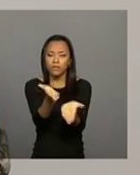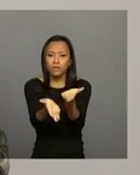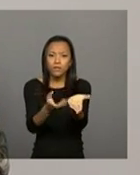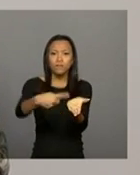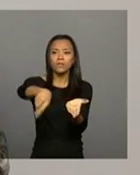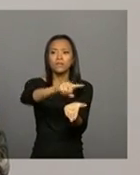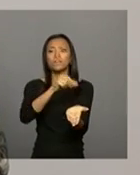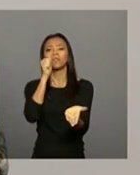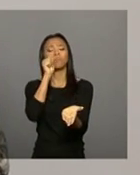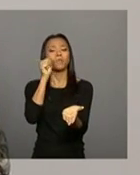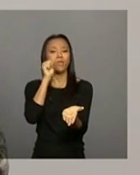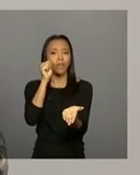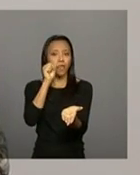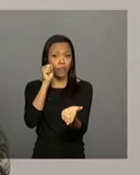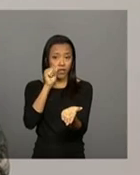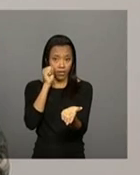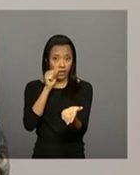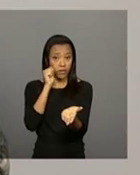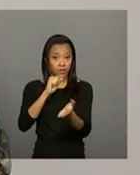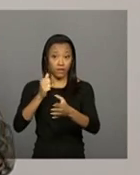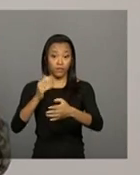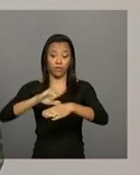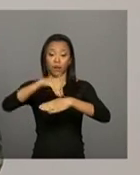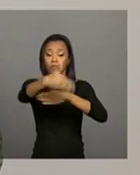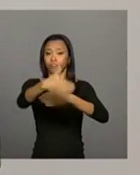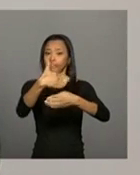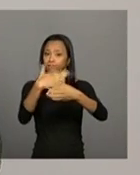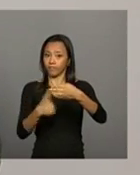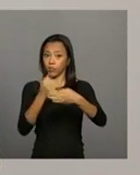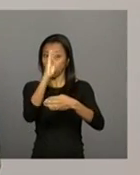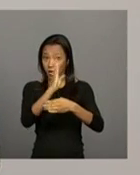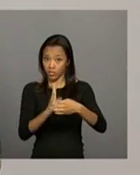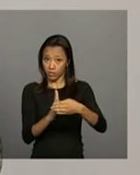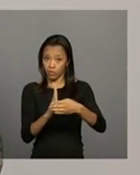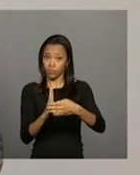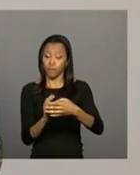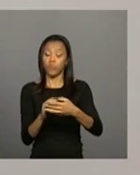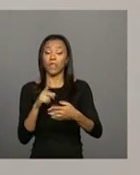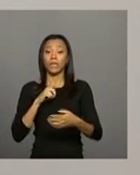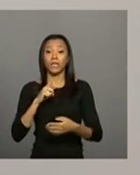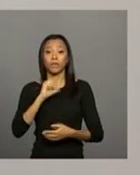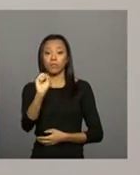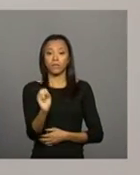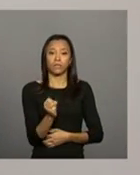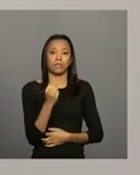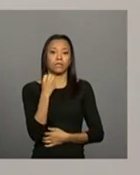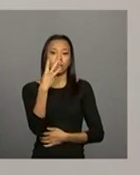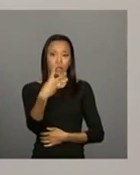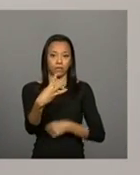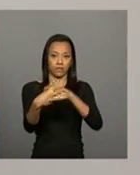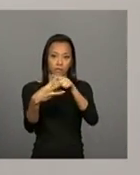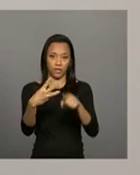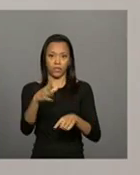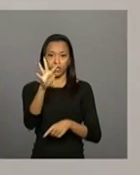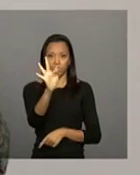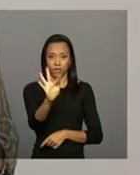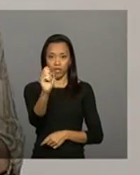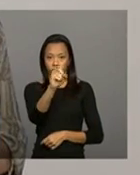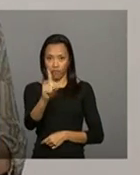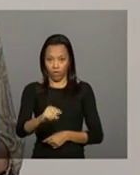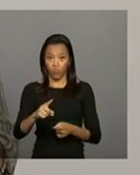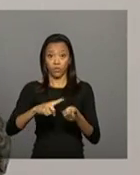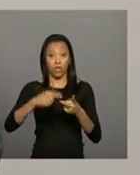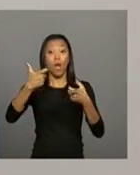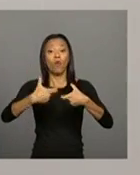nas fronteiras secas do nosso país. Nós hoje temos 3 centros funcionando, em Foz, no